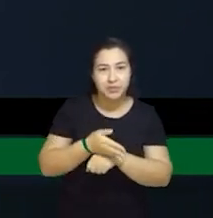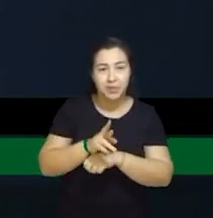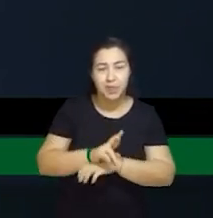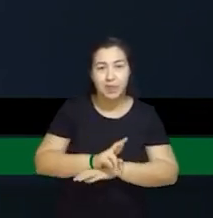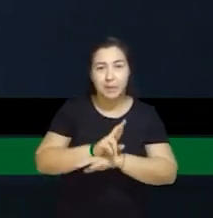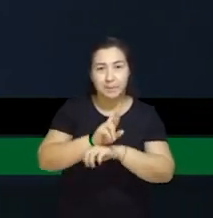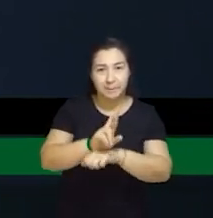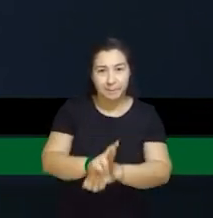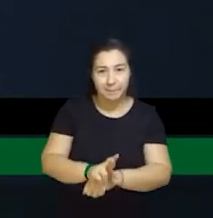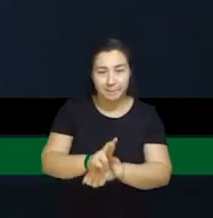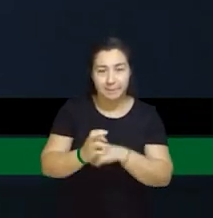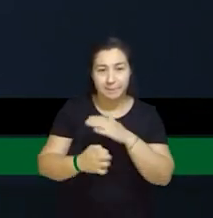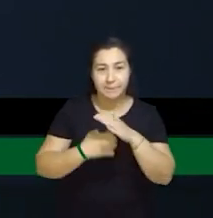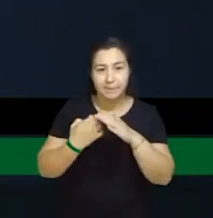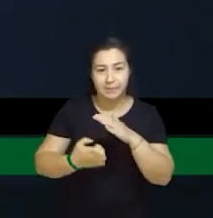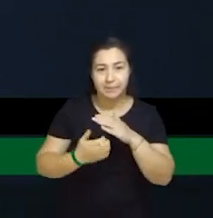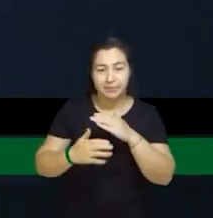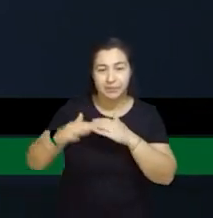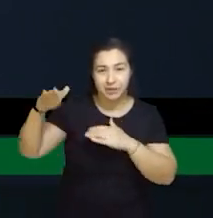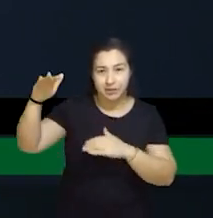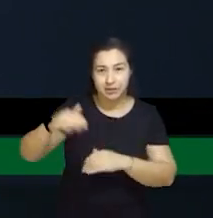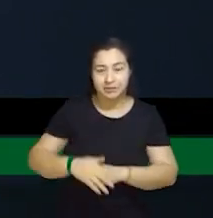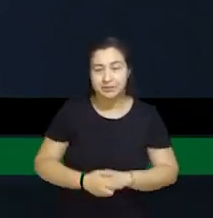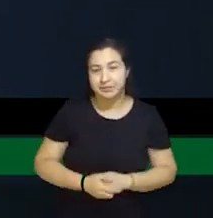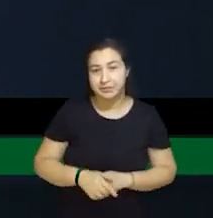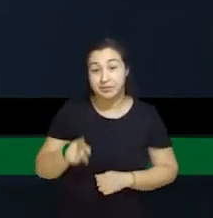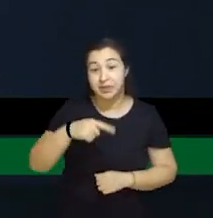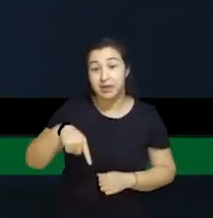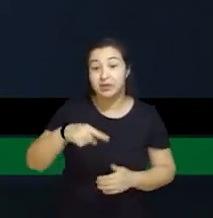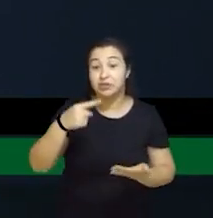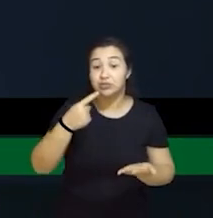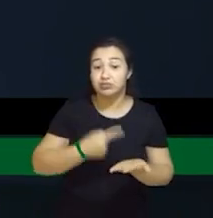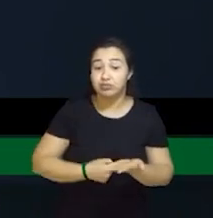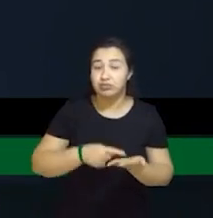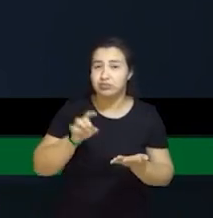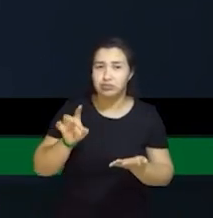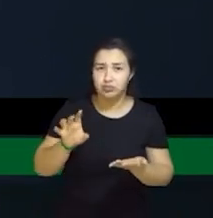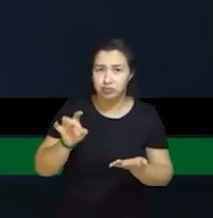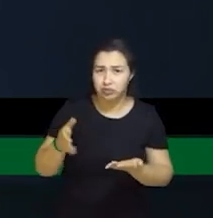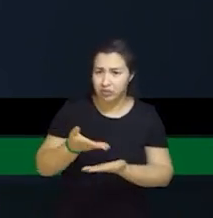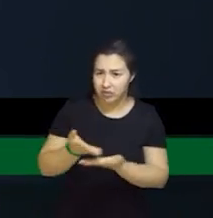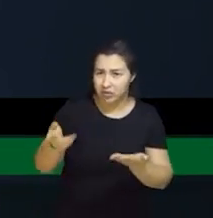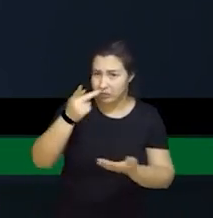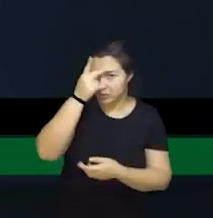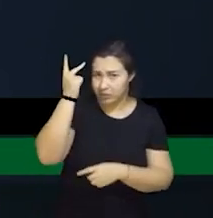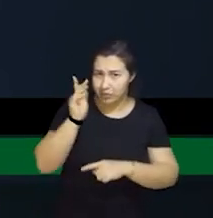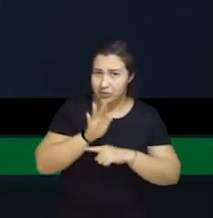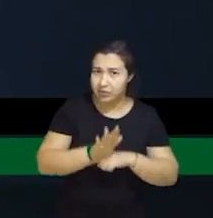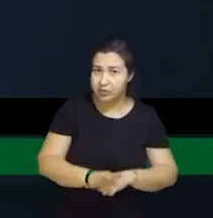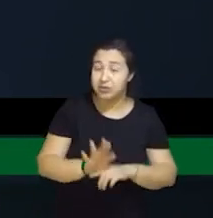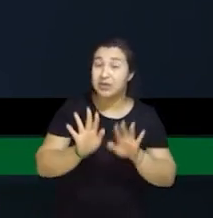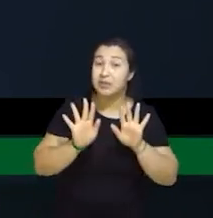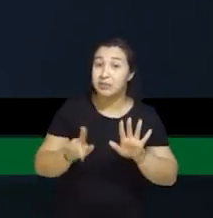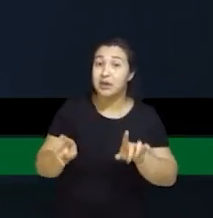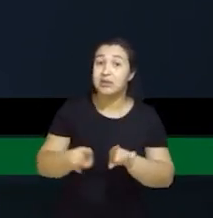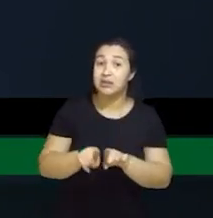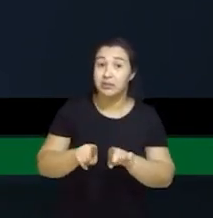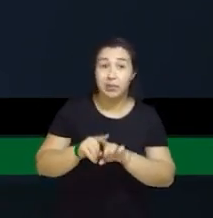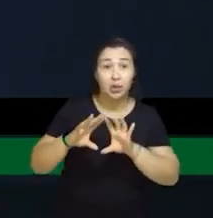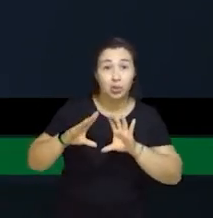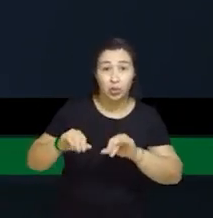Serra. Nosso compromisso não é apenas com nossos associados, mas também com toda a comunidade